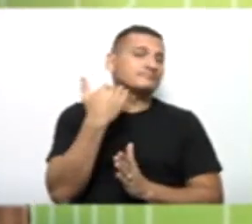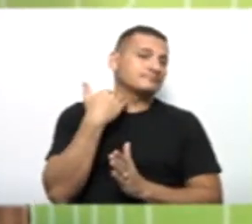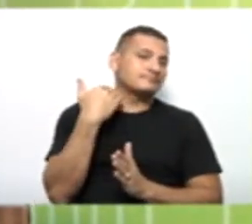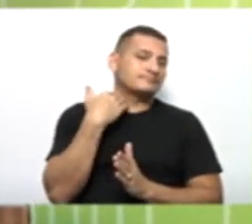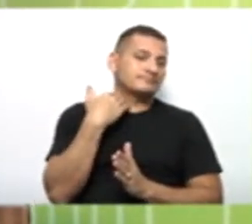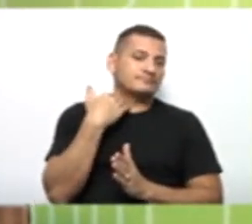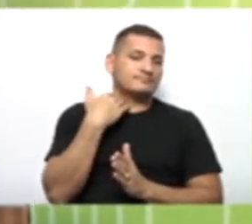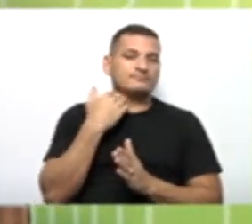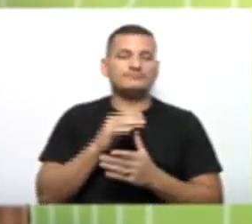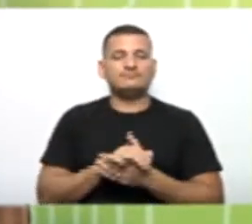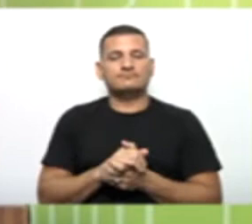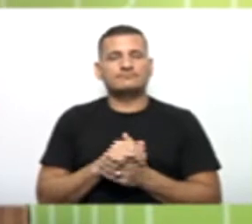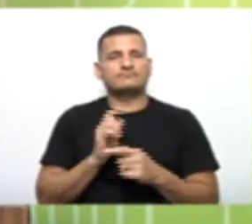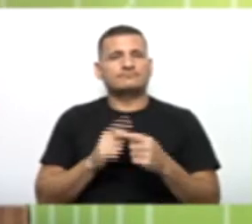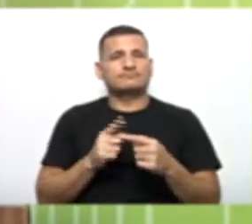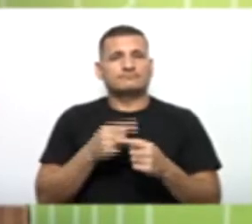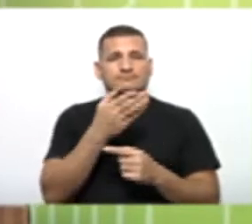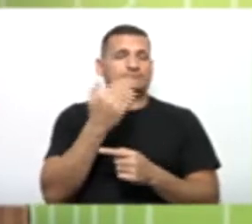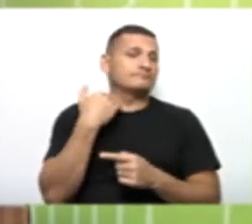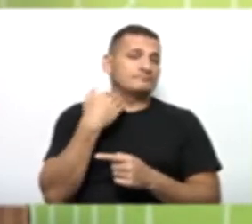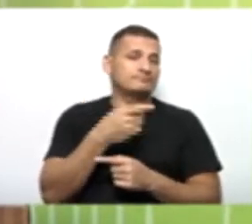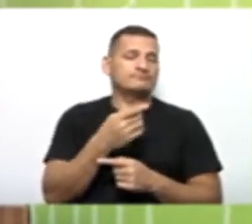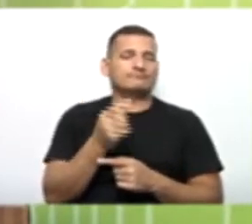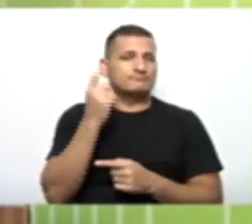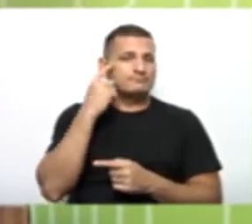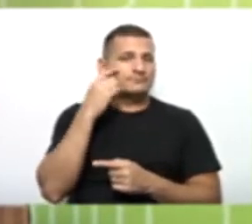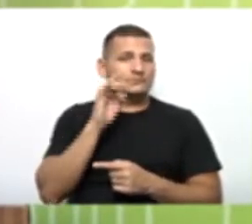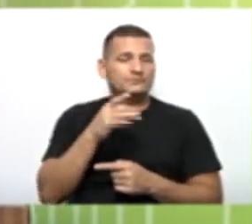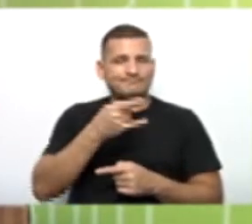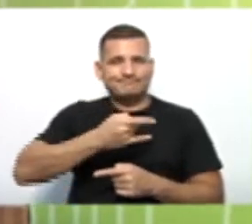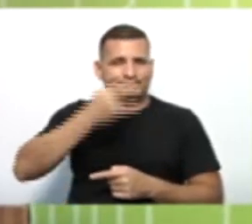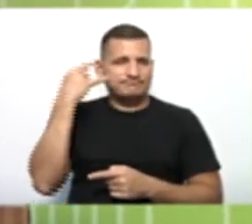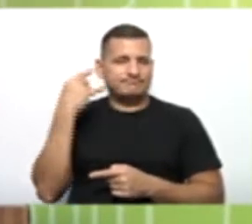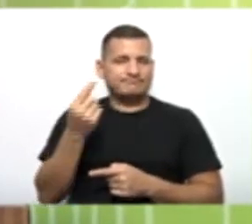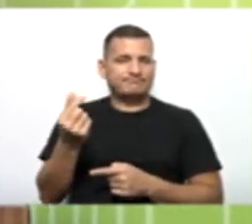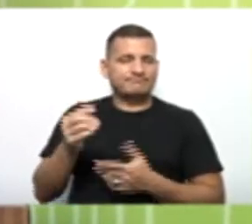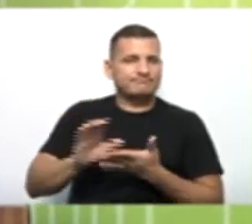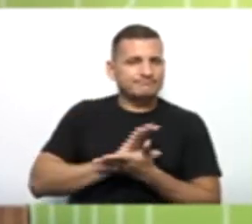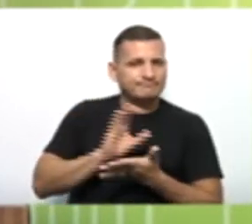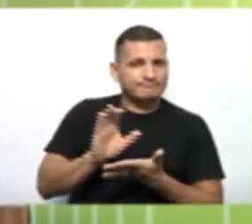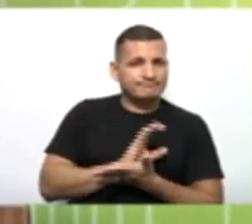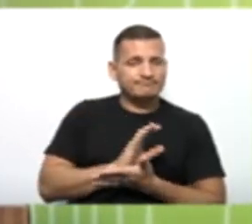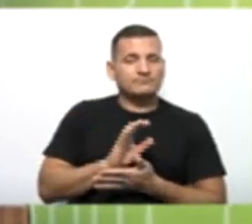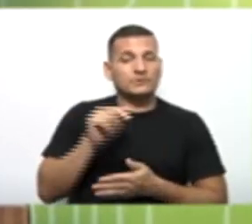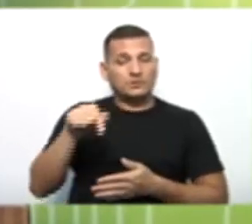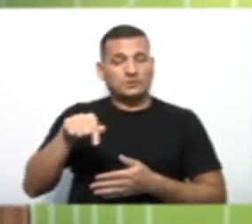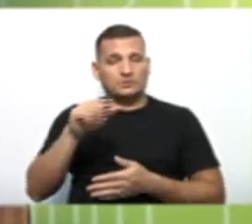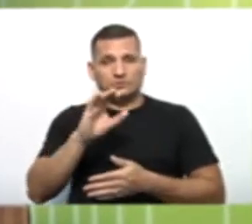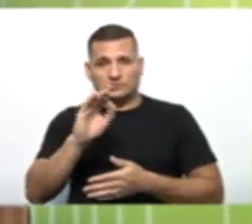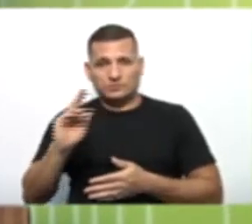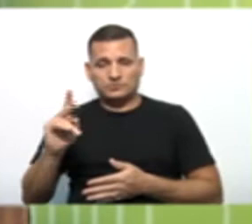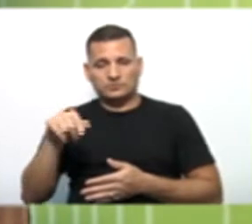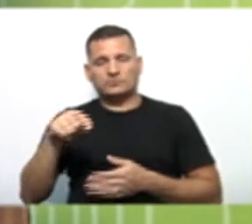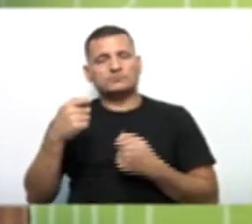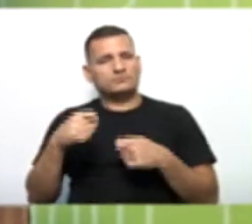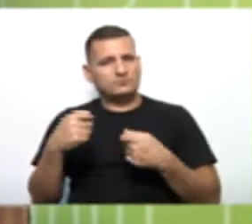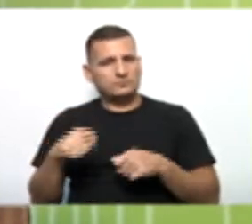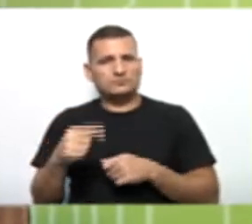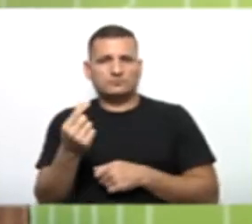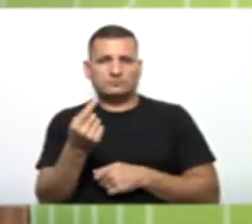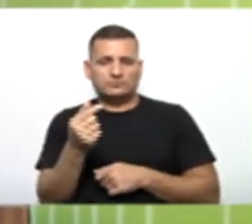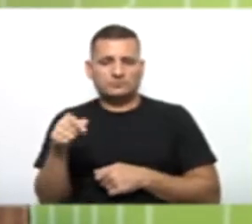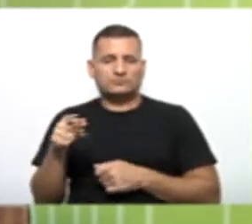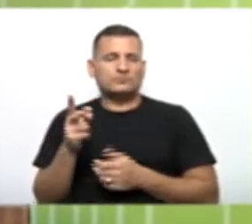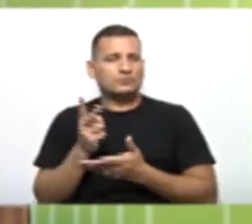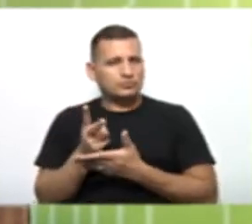hoje pelos bancos que objetivam que lucro né e as cooperativas é evidente elas precisam de um capital para que elas